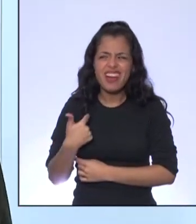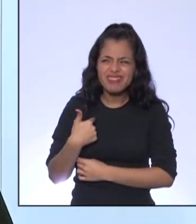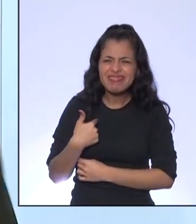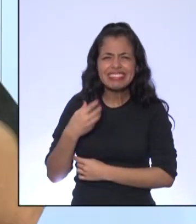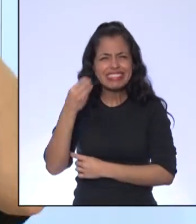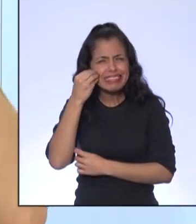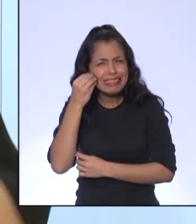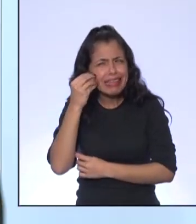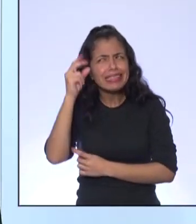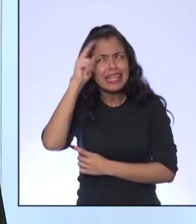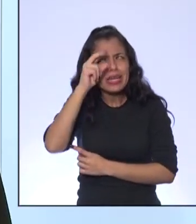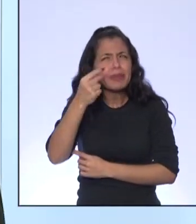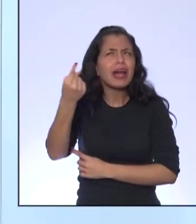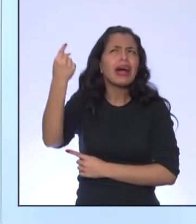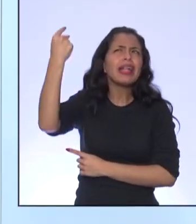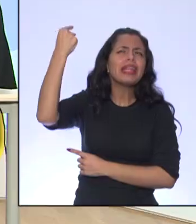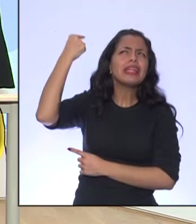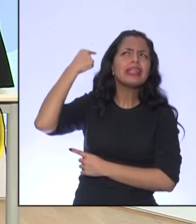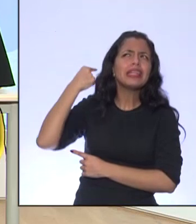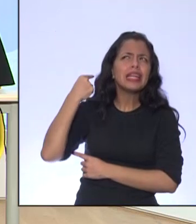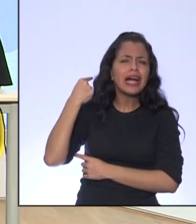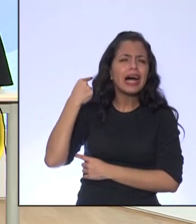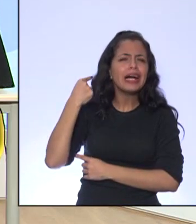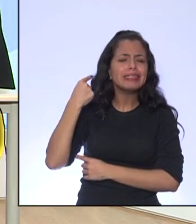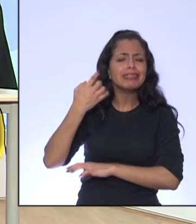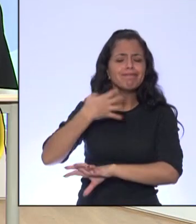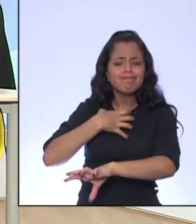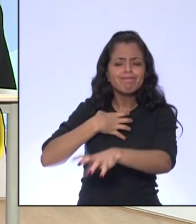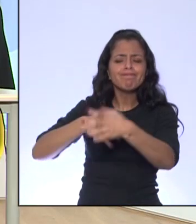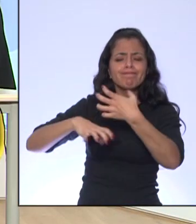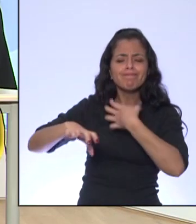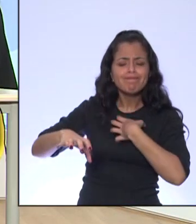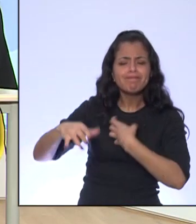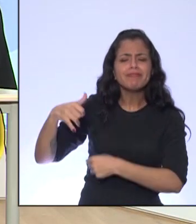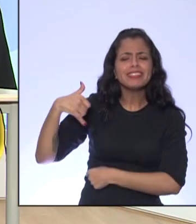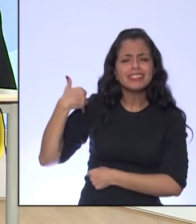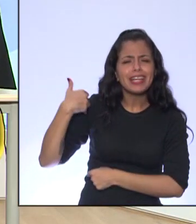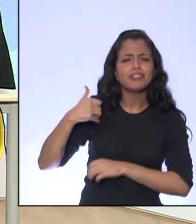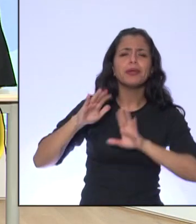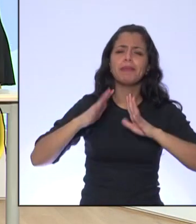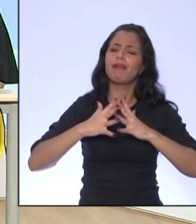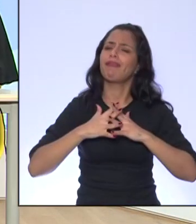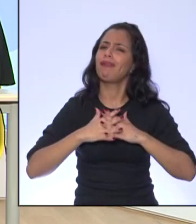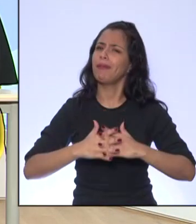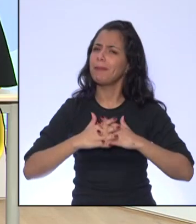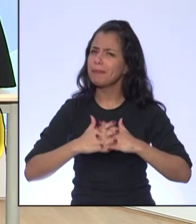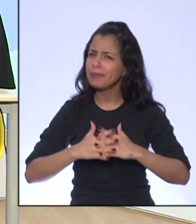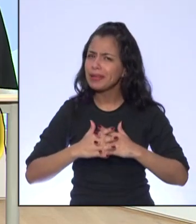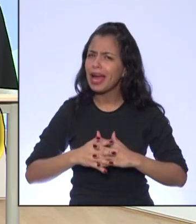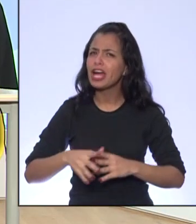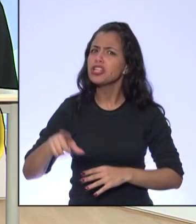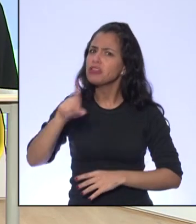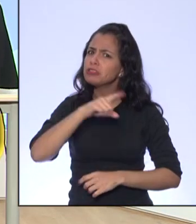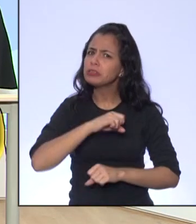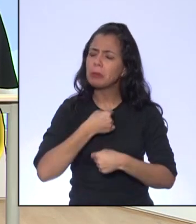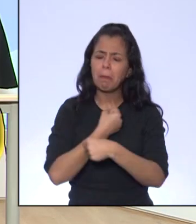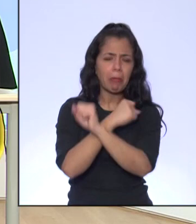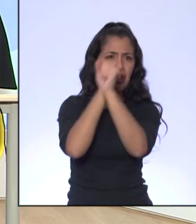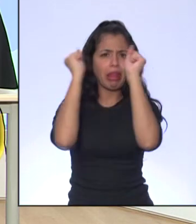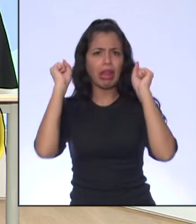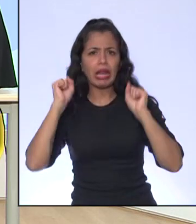lá atrás de quando a gente tinha essa idade, mas é um pouco complicado. E vocês ficam bravos,